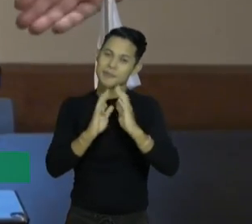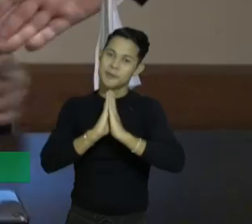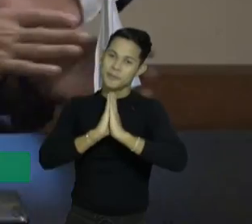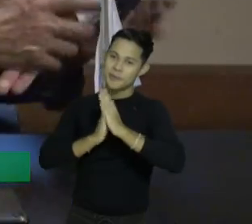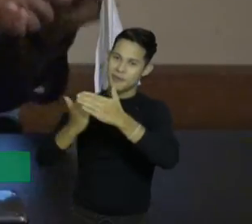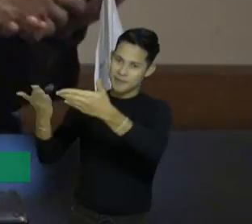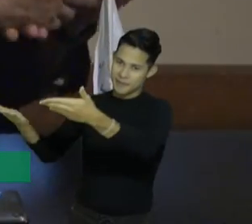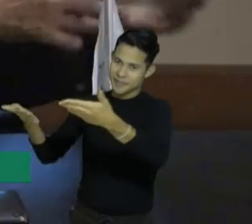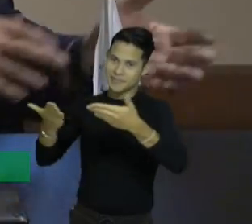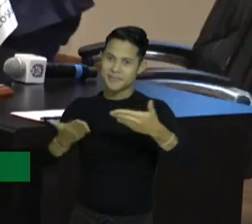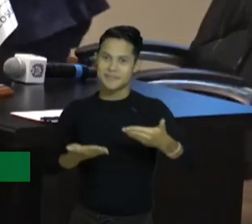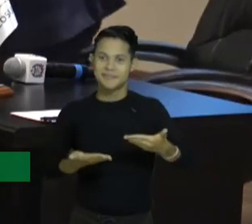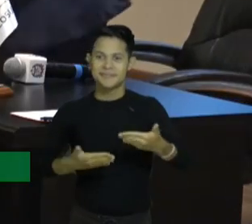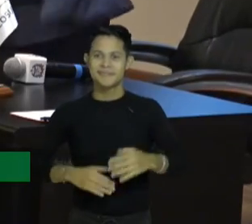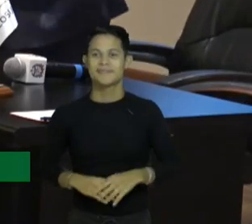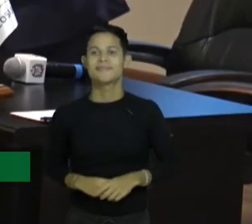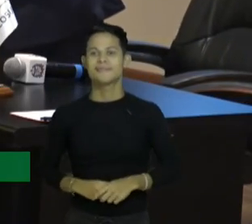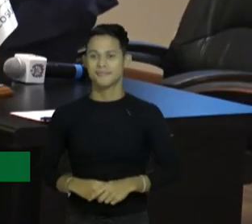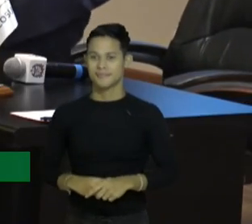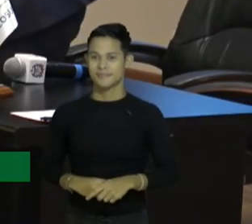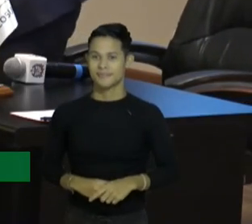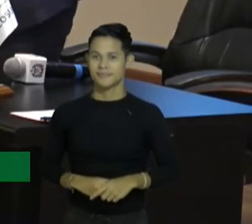poar vai lá